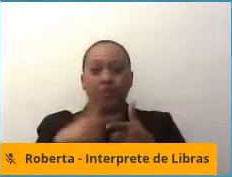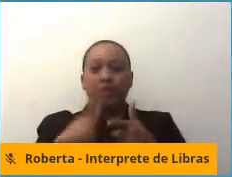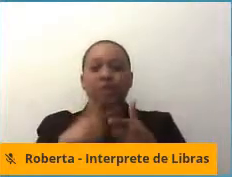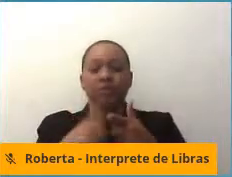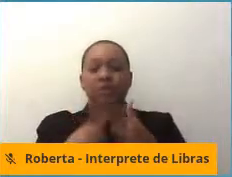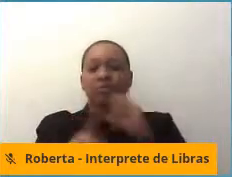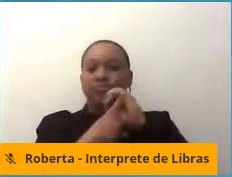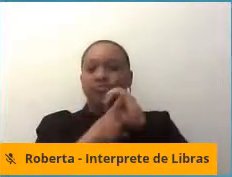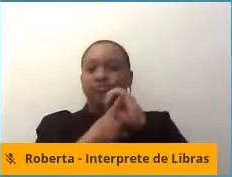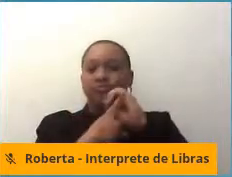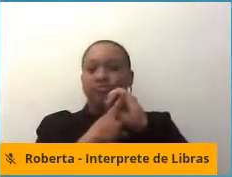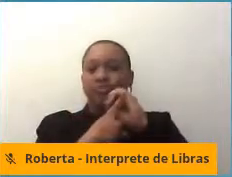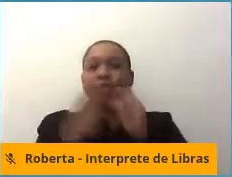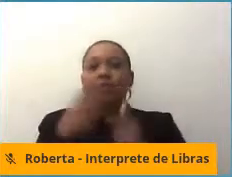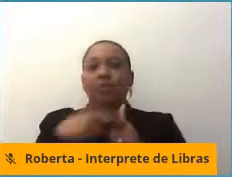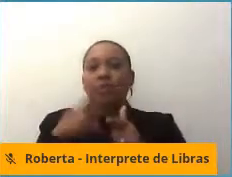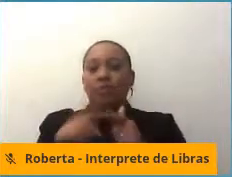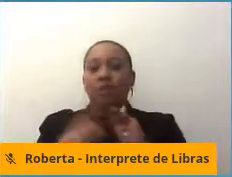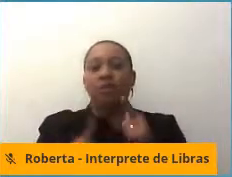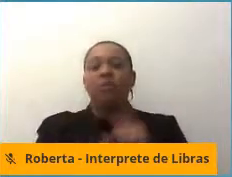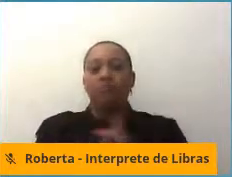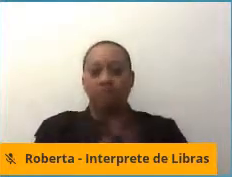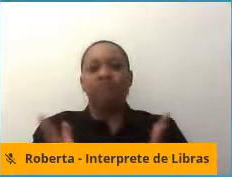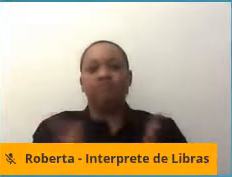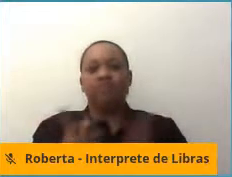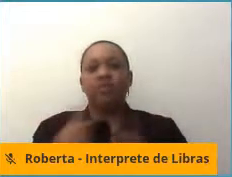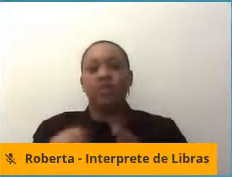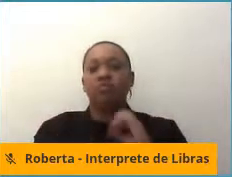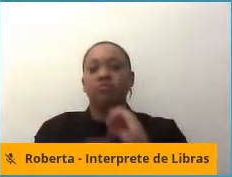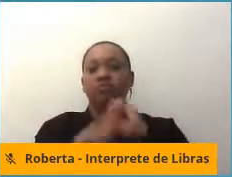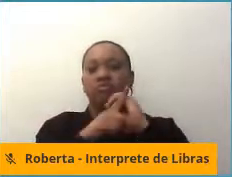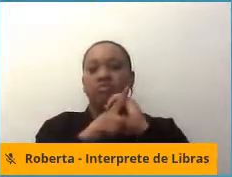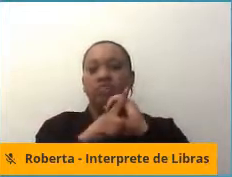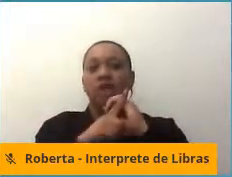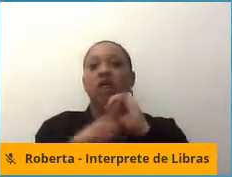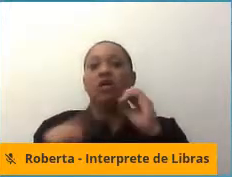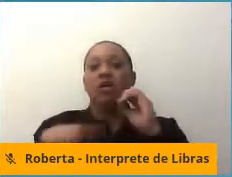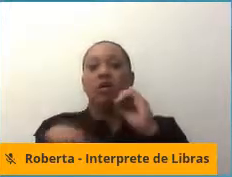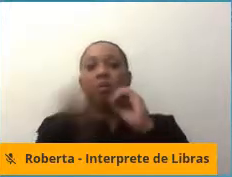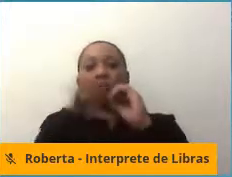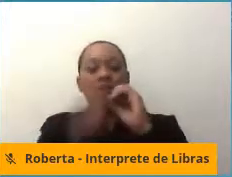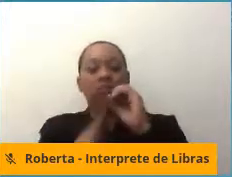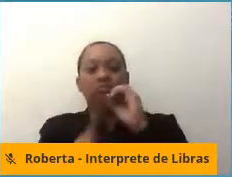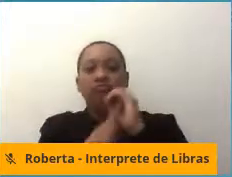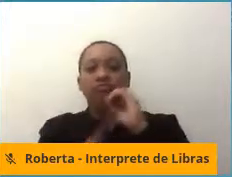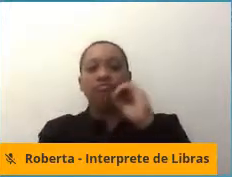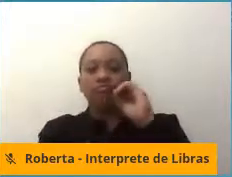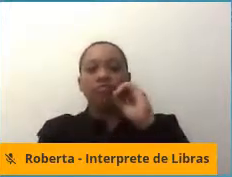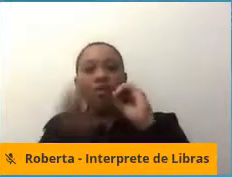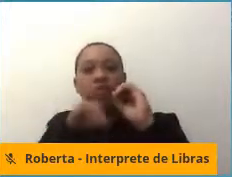Ele está com o microfone, mesmo quando ele conecta, ele está ficando sem som. Deu algum problema realmente